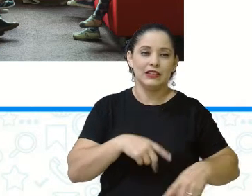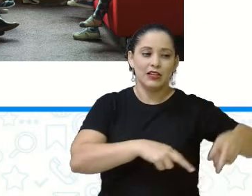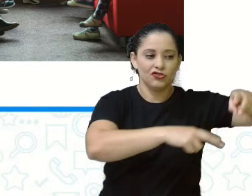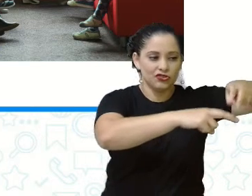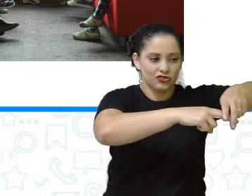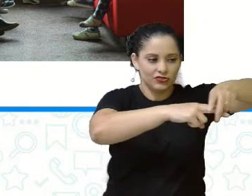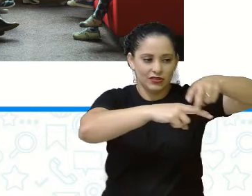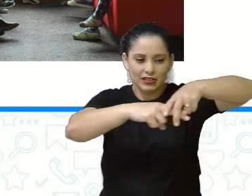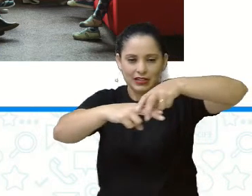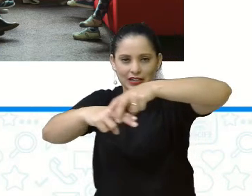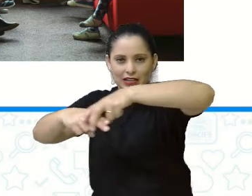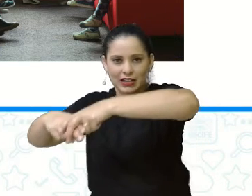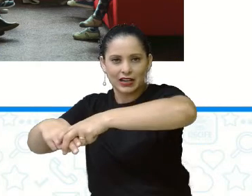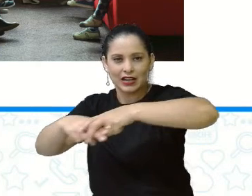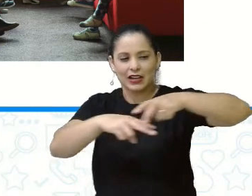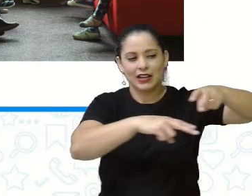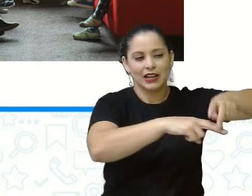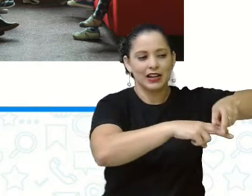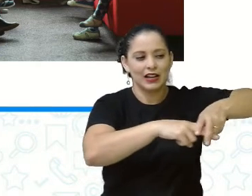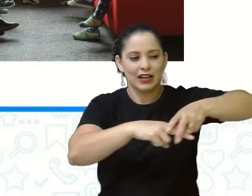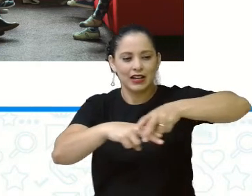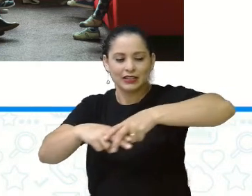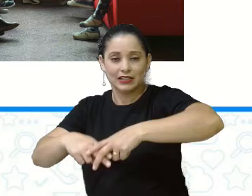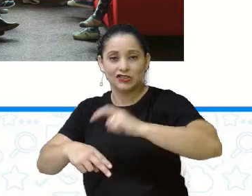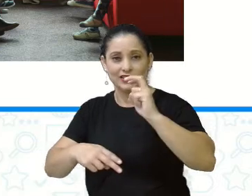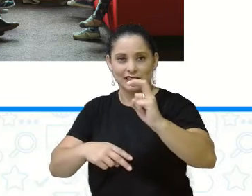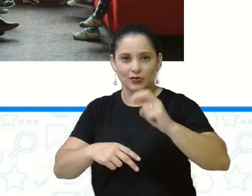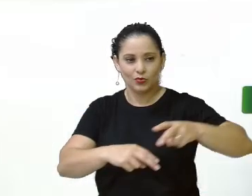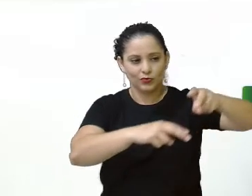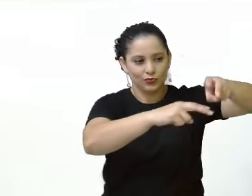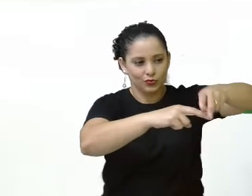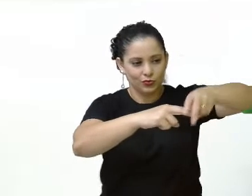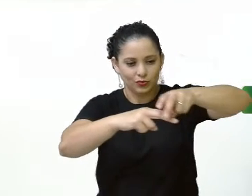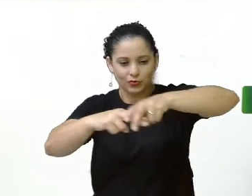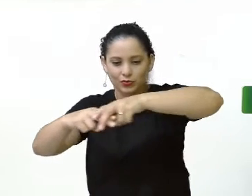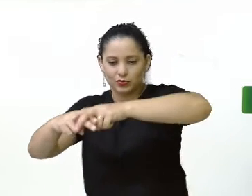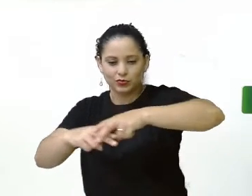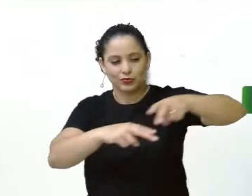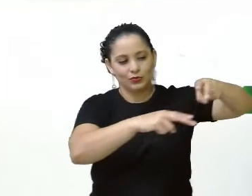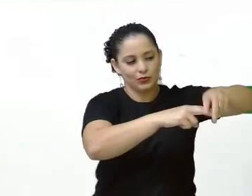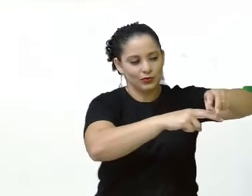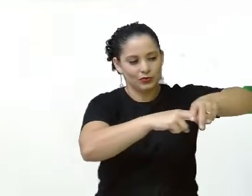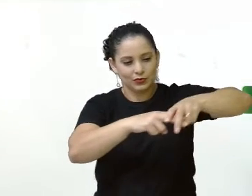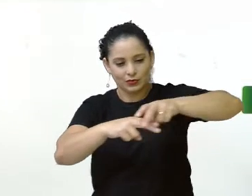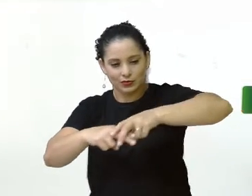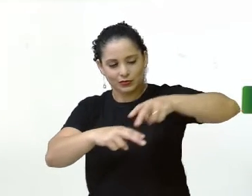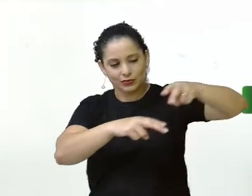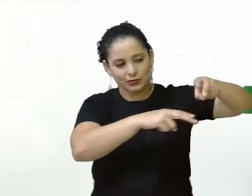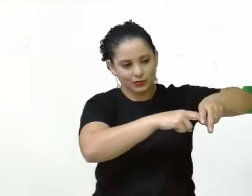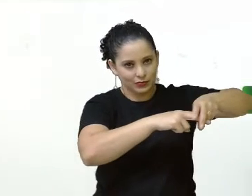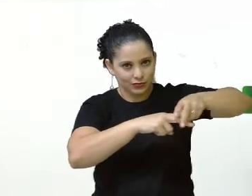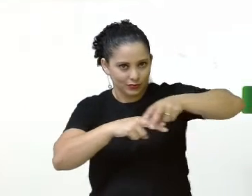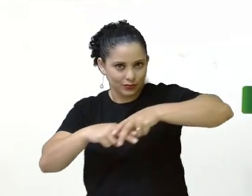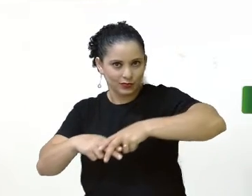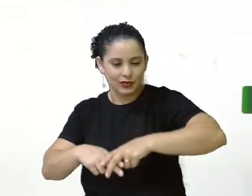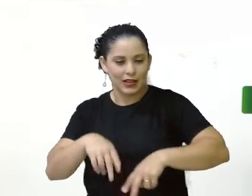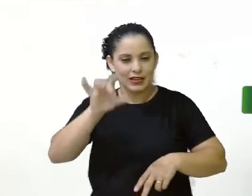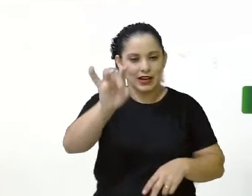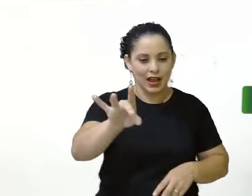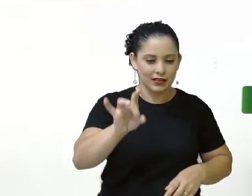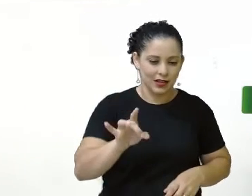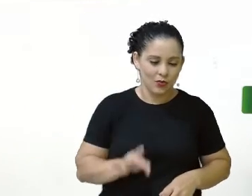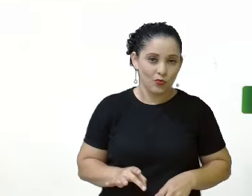cadeira. Eu acho que eram 5 fileiras e cada fileira tinha 3 cadeiras. A gente não fez a